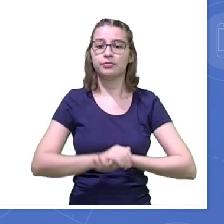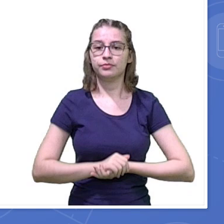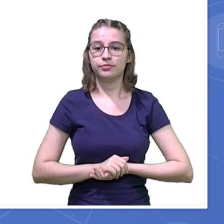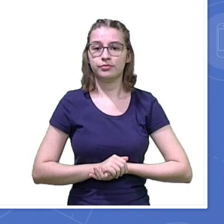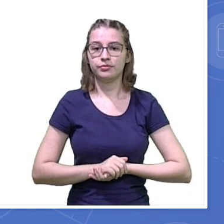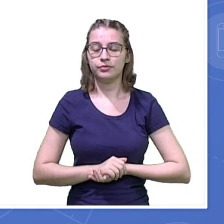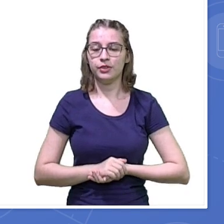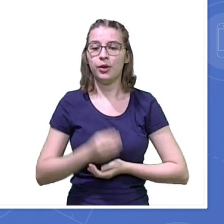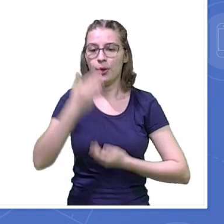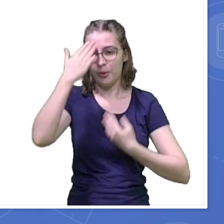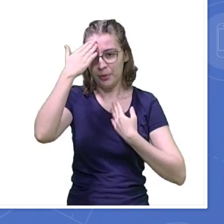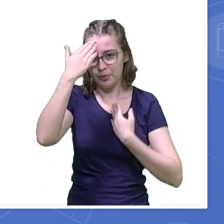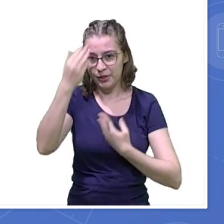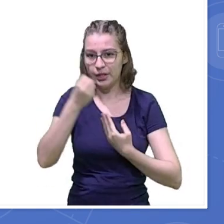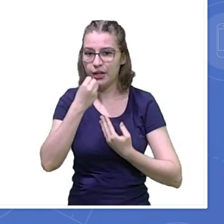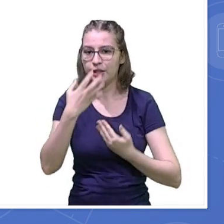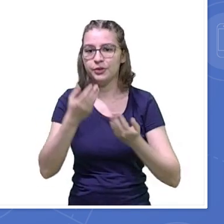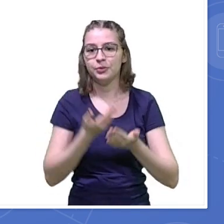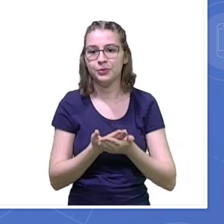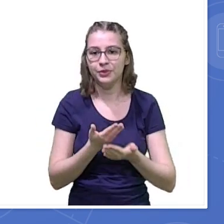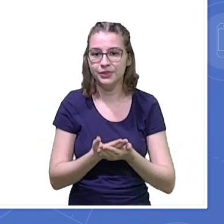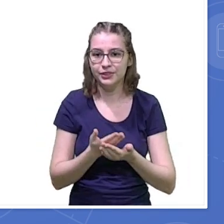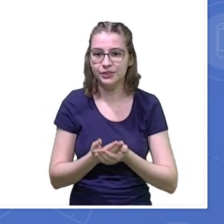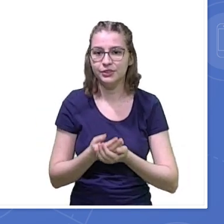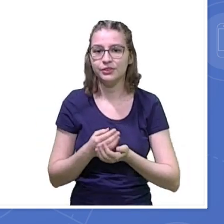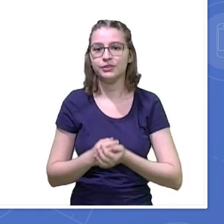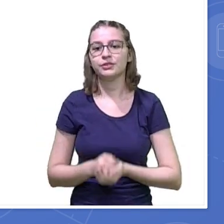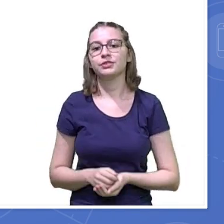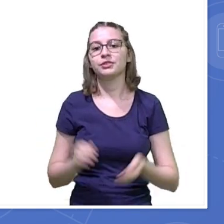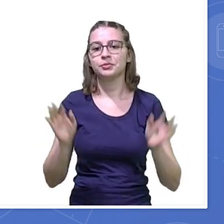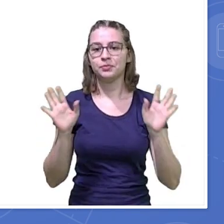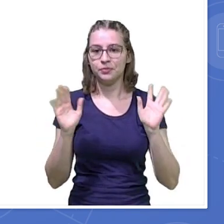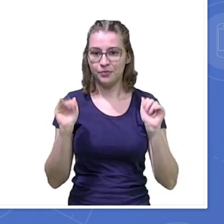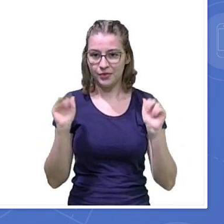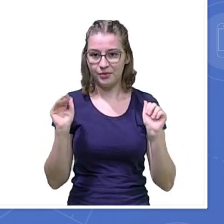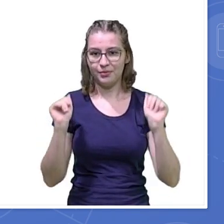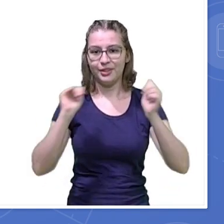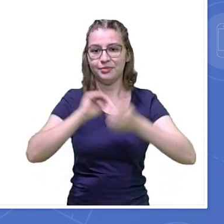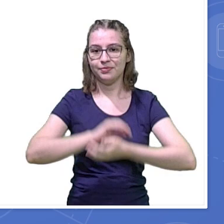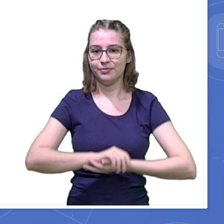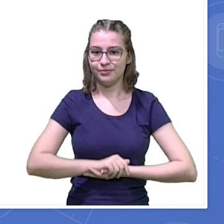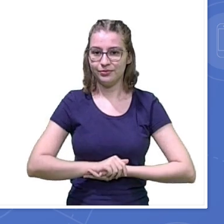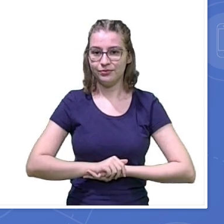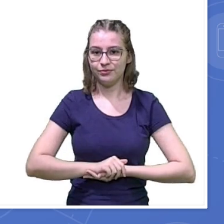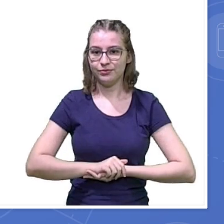aí, bons estudos para todos vocês, a gente se vê numa próxima aula aí. Até mais!